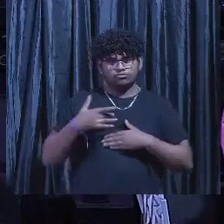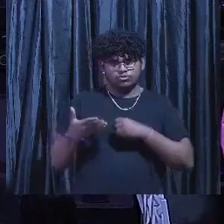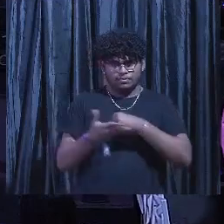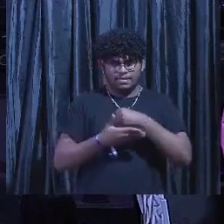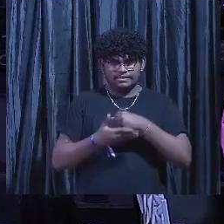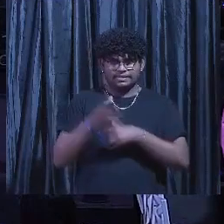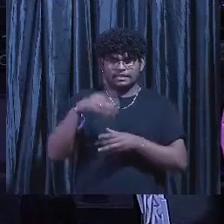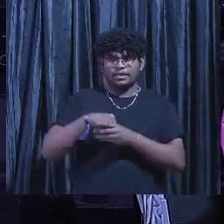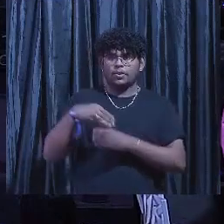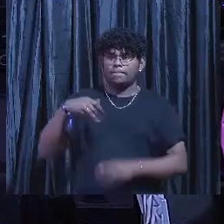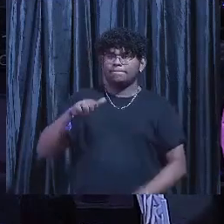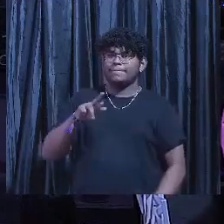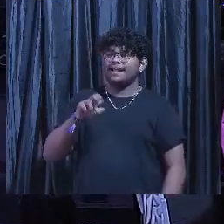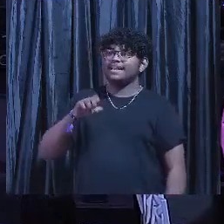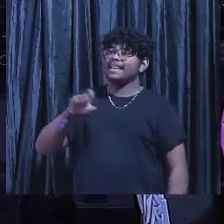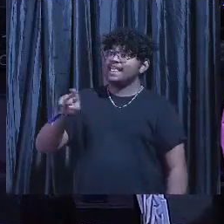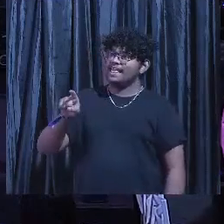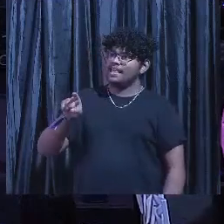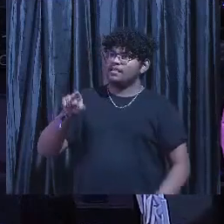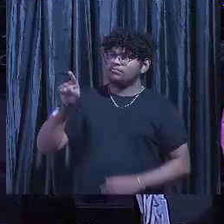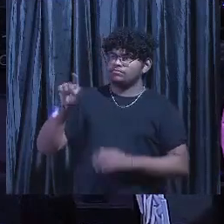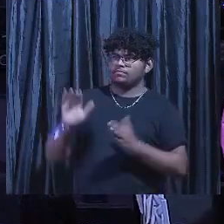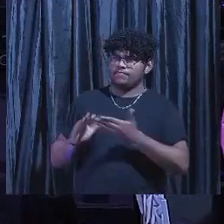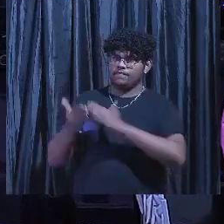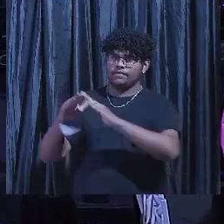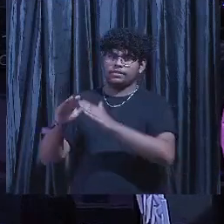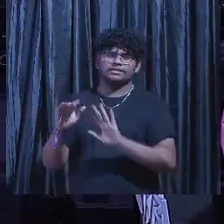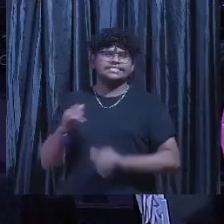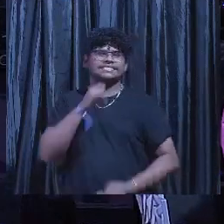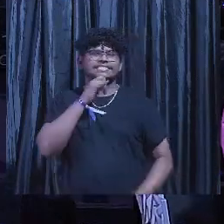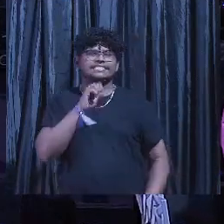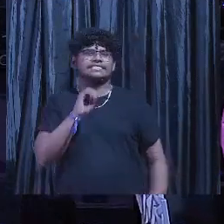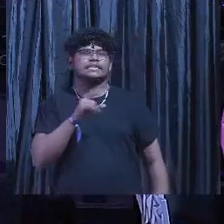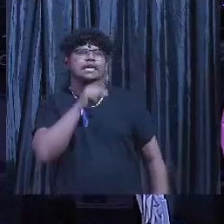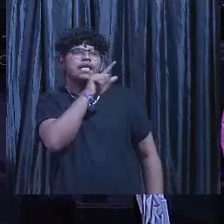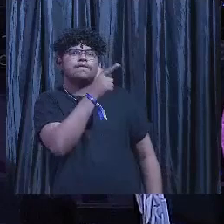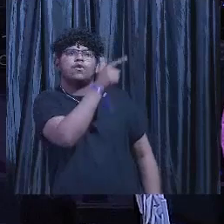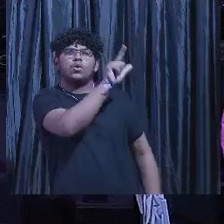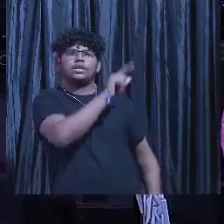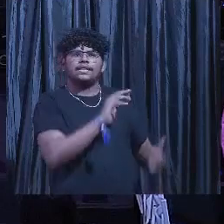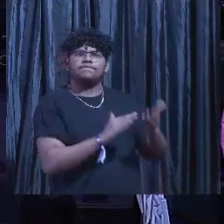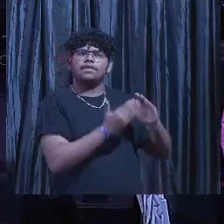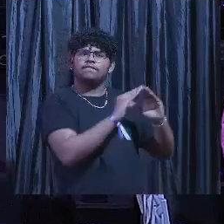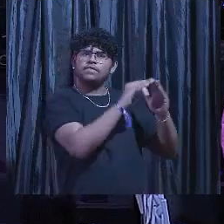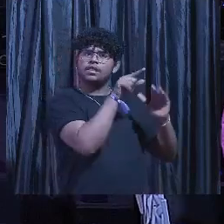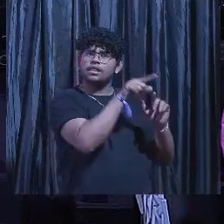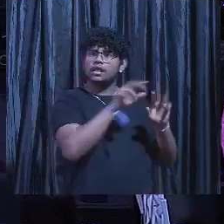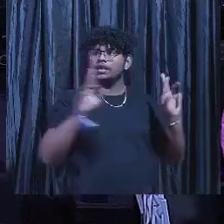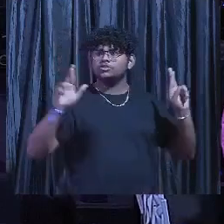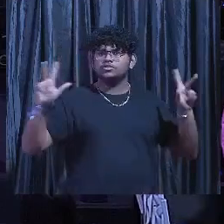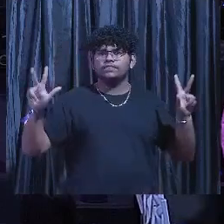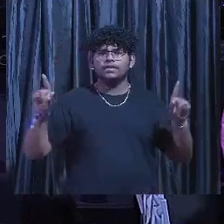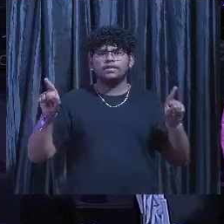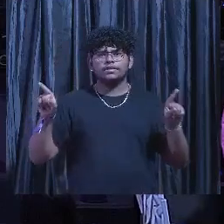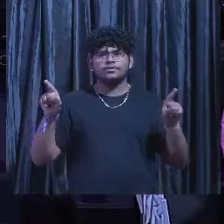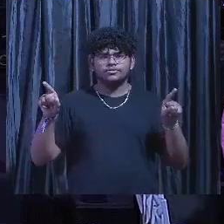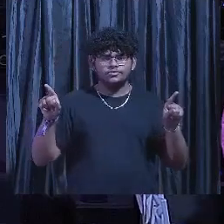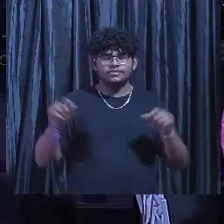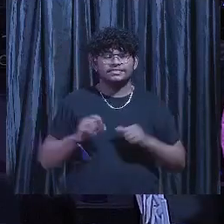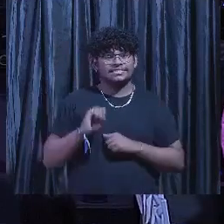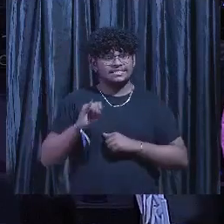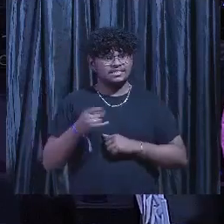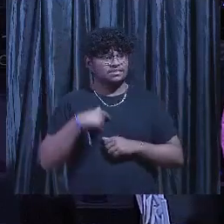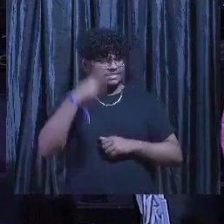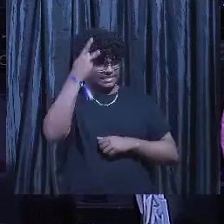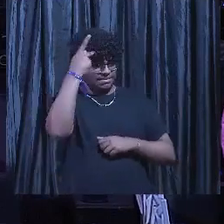por exemplo, como no Rio das Pedras, que a gente está fazendo agora, as perguntas, métodos, análises são completamente diferentes. Se a gente vai para São